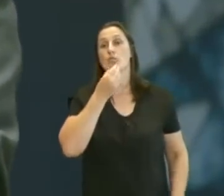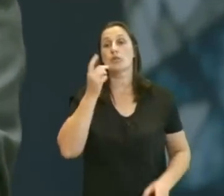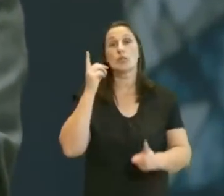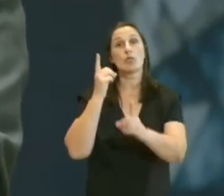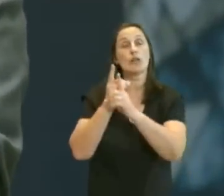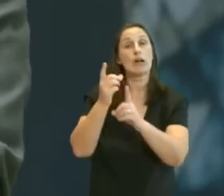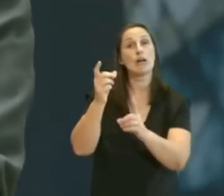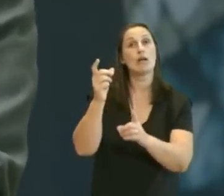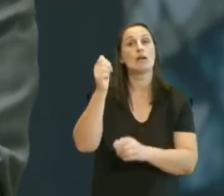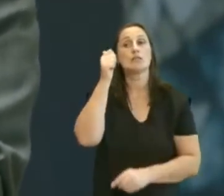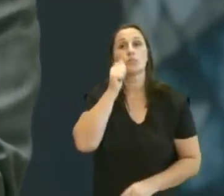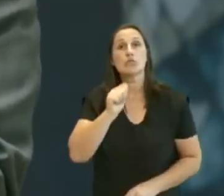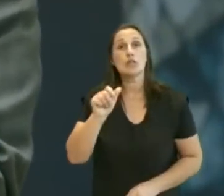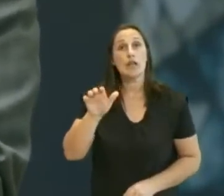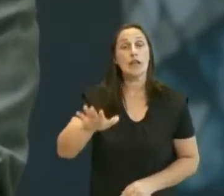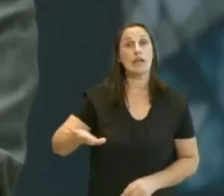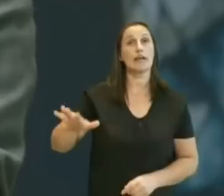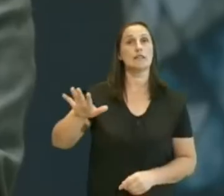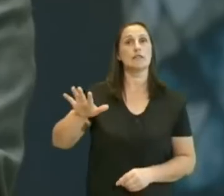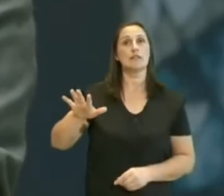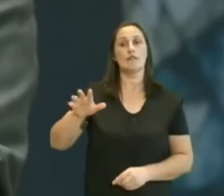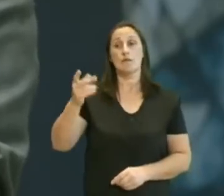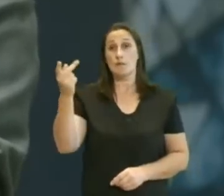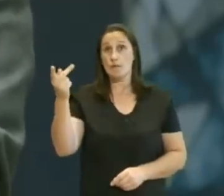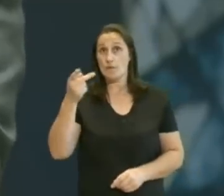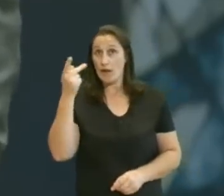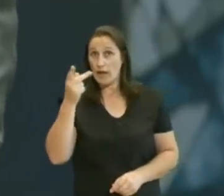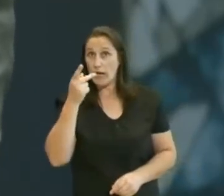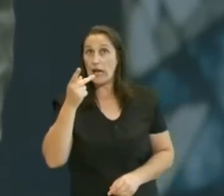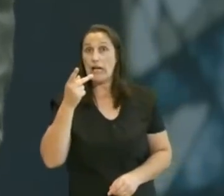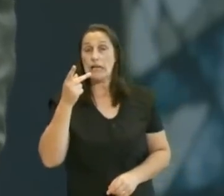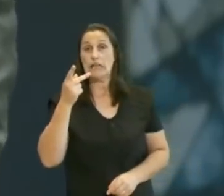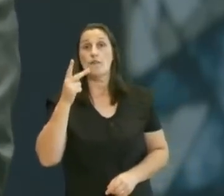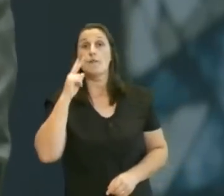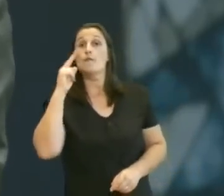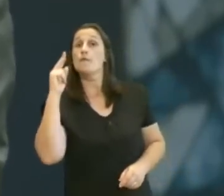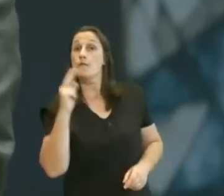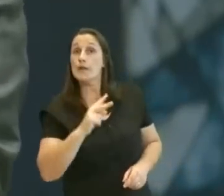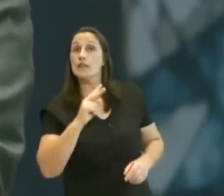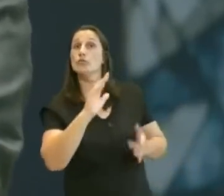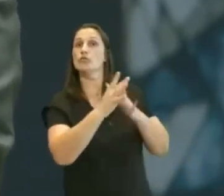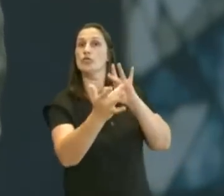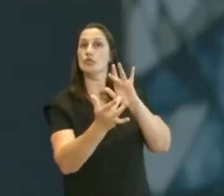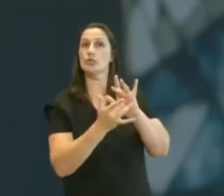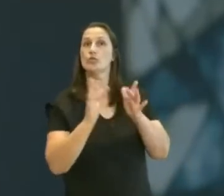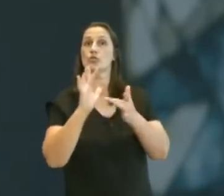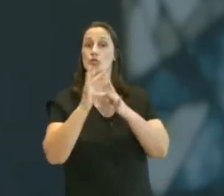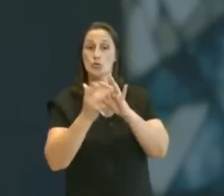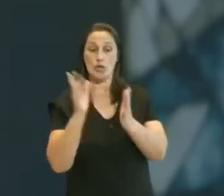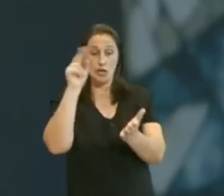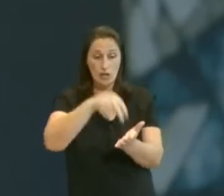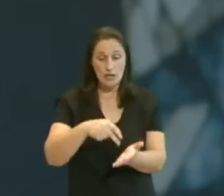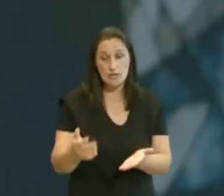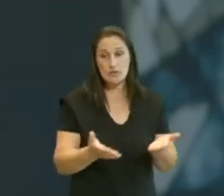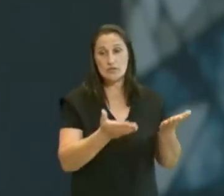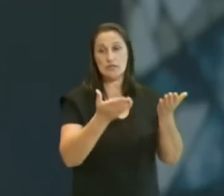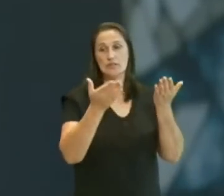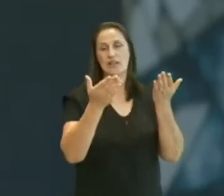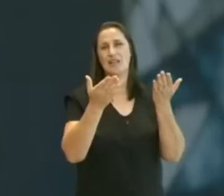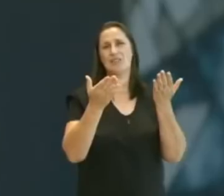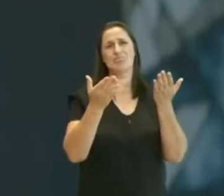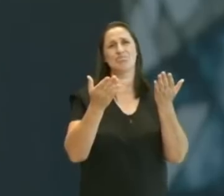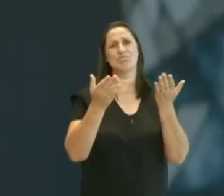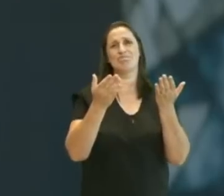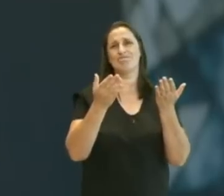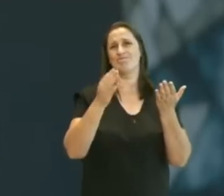falaram que viram Jesus, que Jesus tinha ressuscitado, eles não foram capazes de